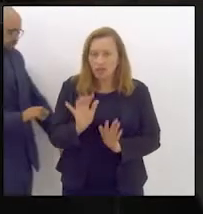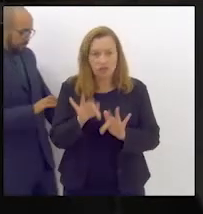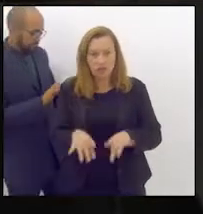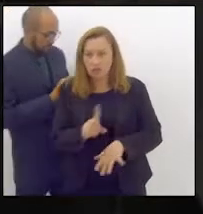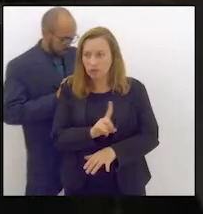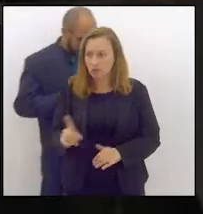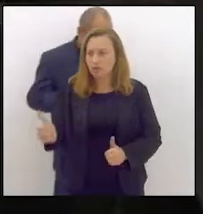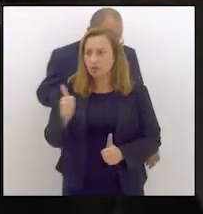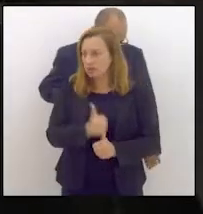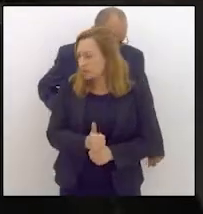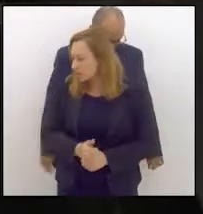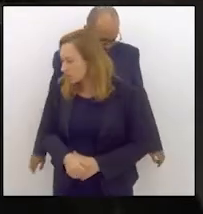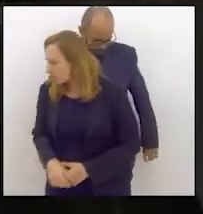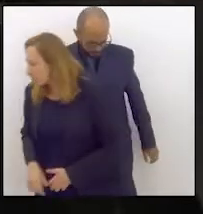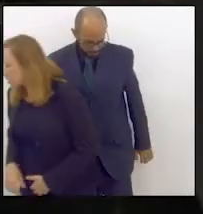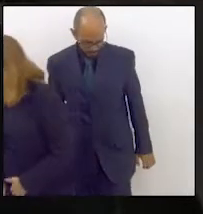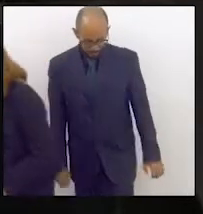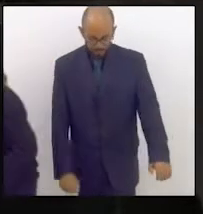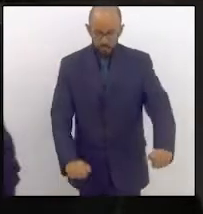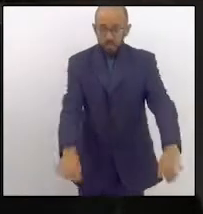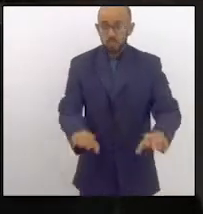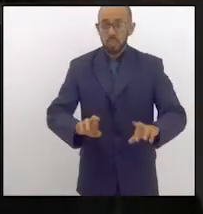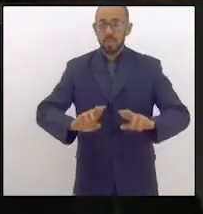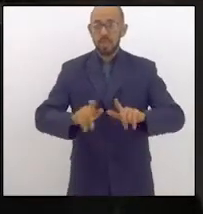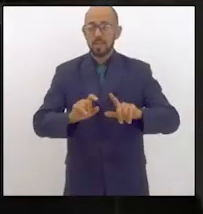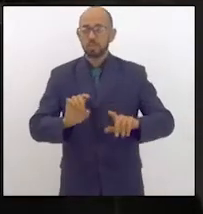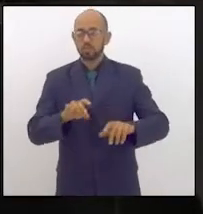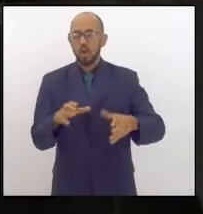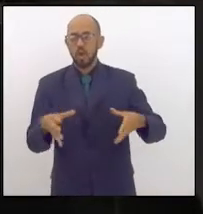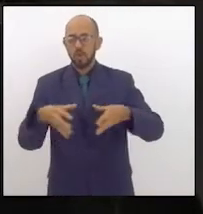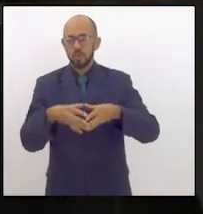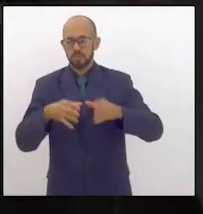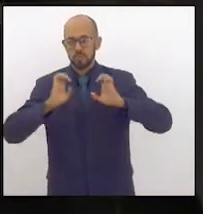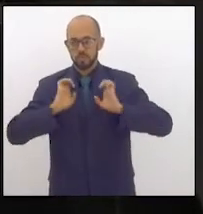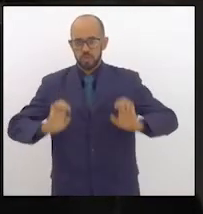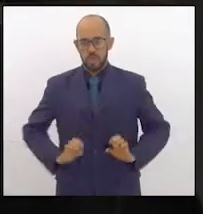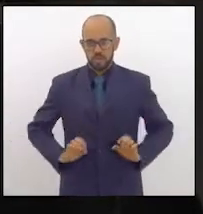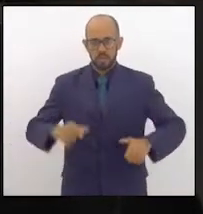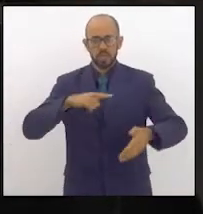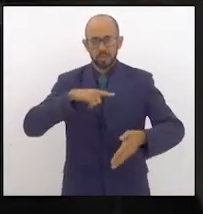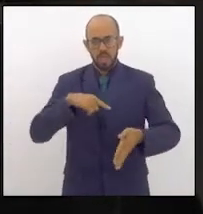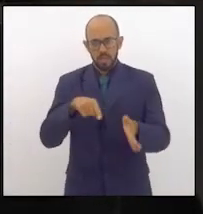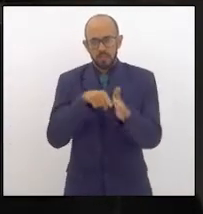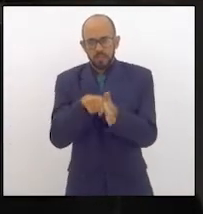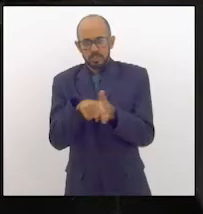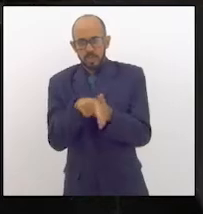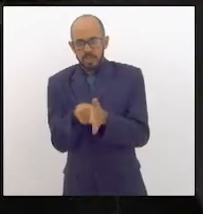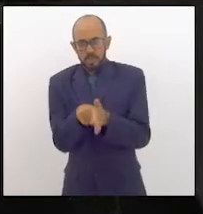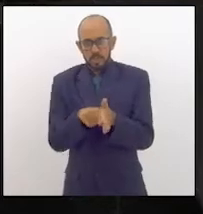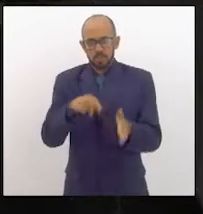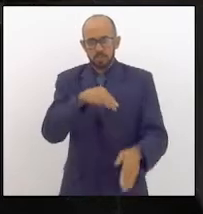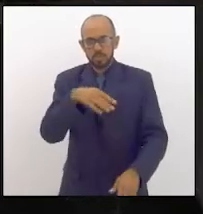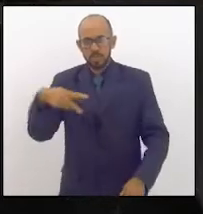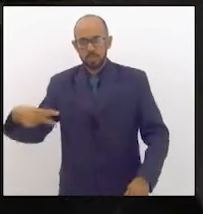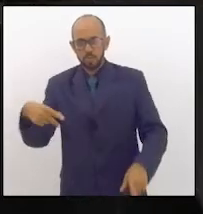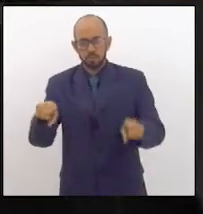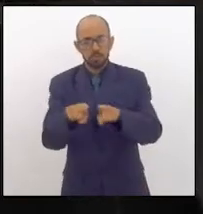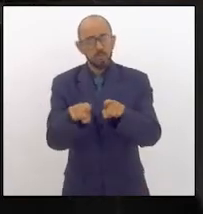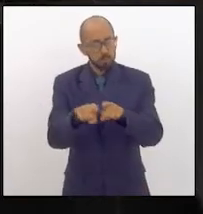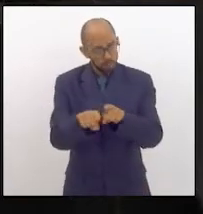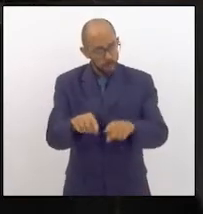da comissão de ética da câmara tem uma investigação no âmbito do Ministério Público justamente